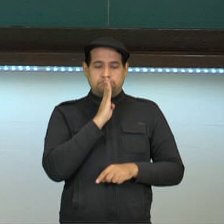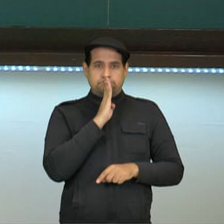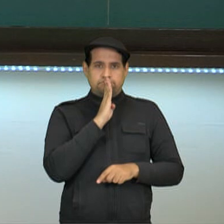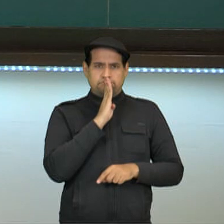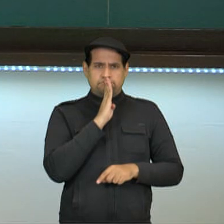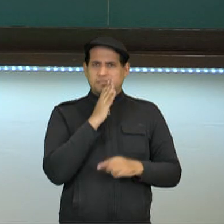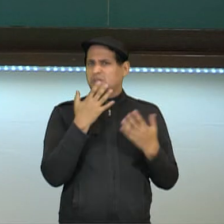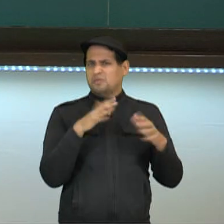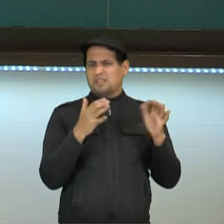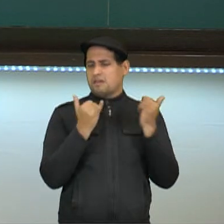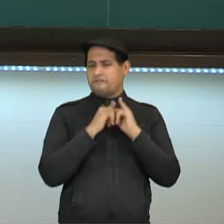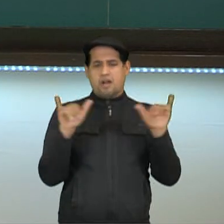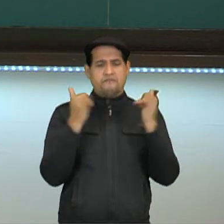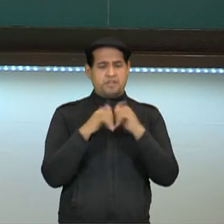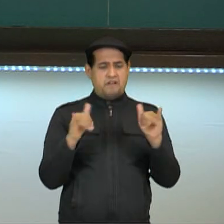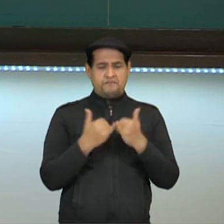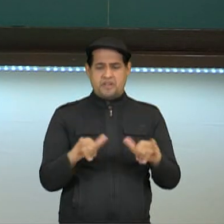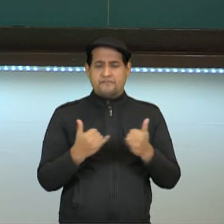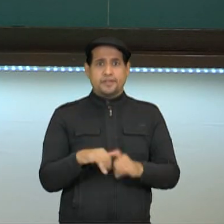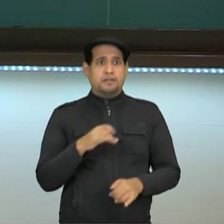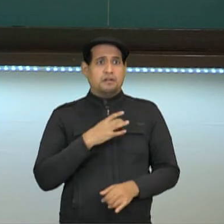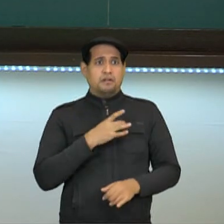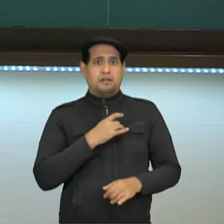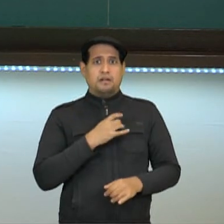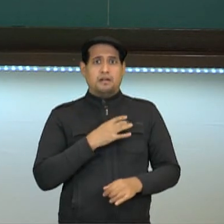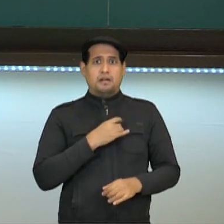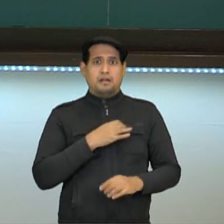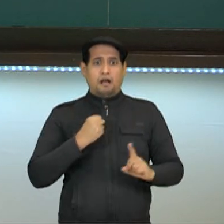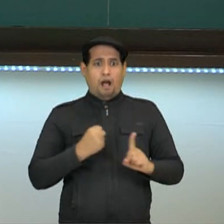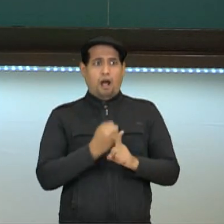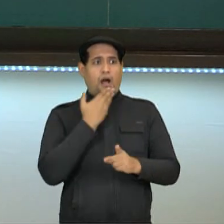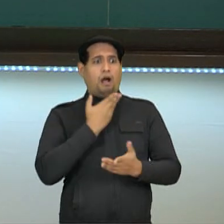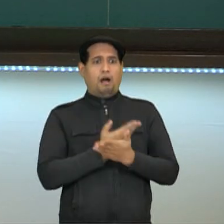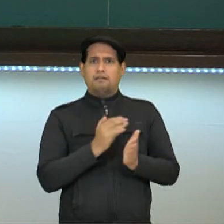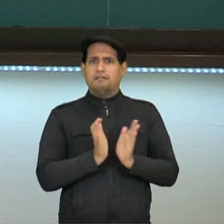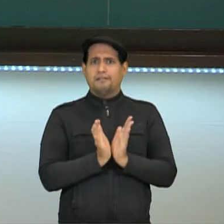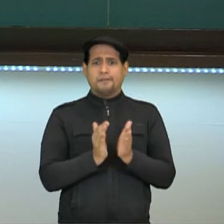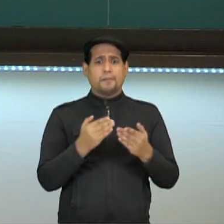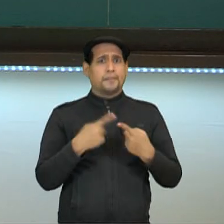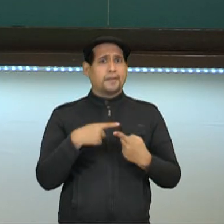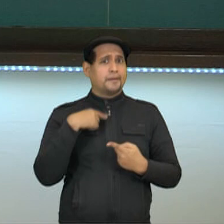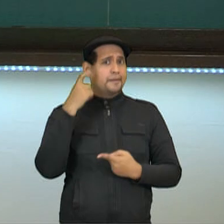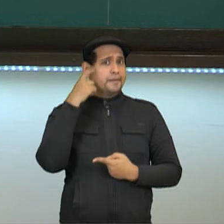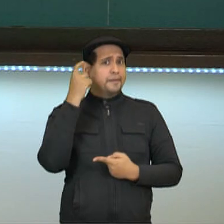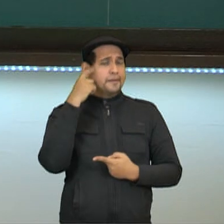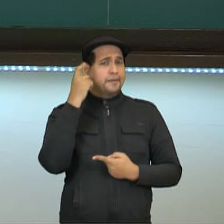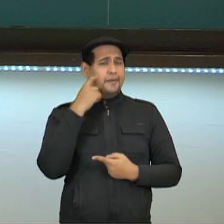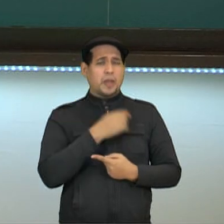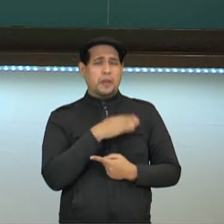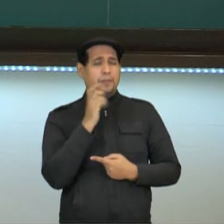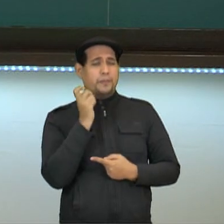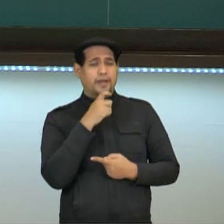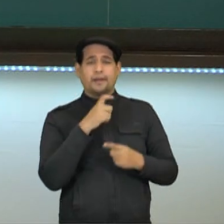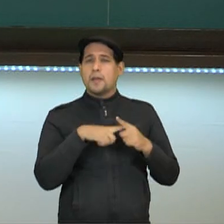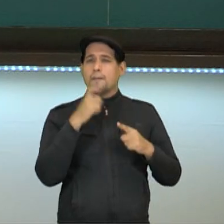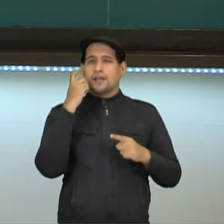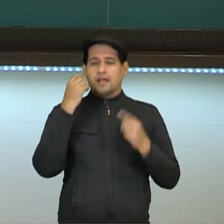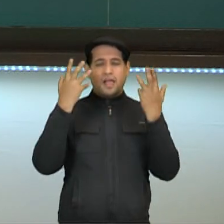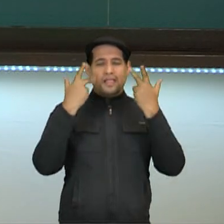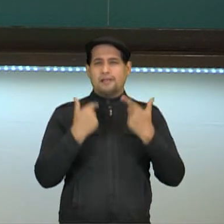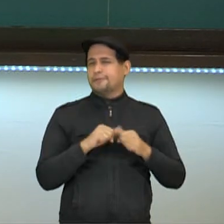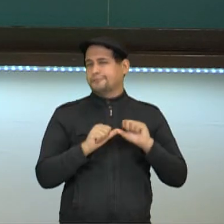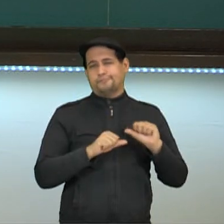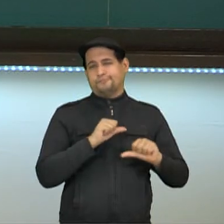ele não queria publicar aquilo com medo de chocar a comunidade, que ainda acreditava no fixismo, de que as espécies eram imutáveis, que